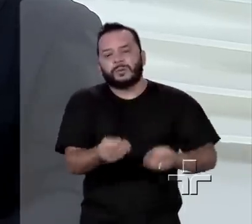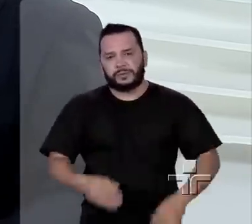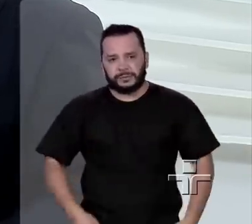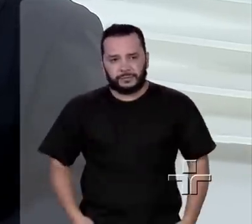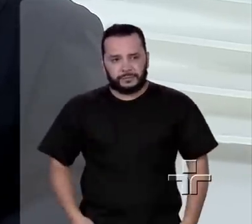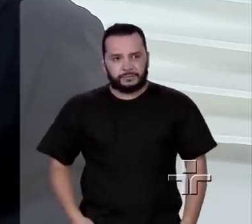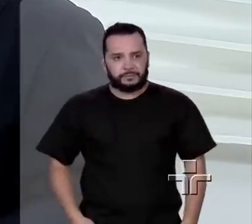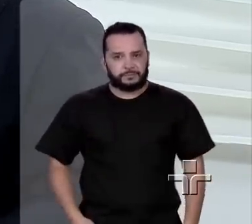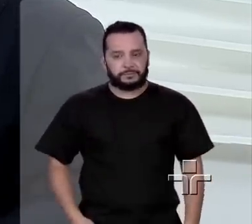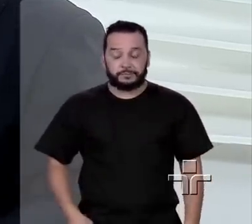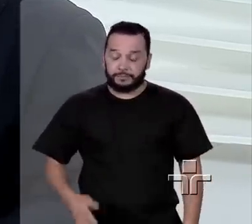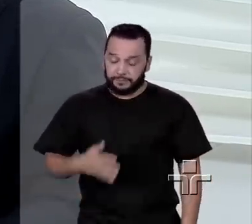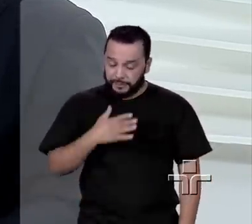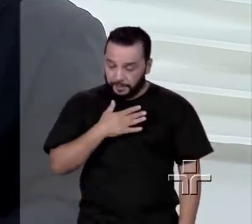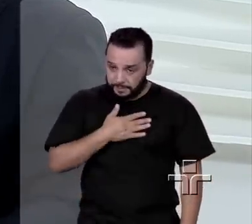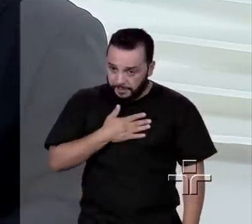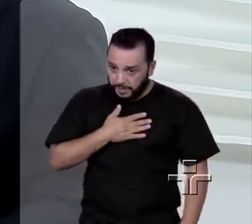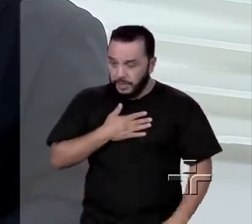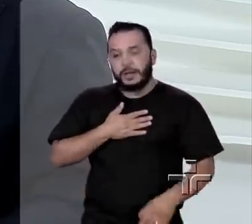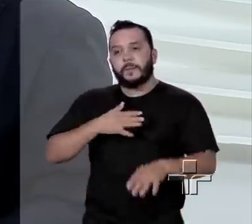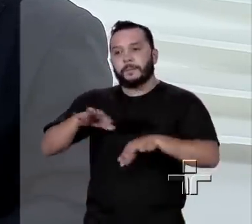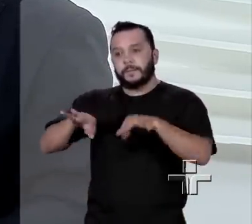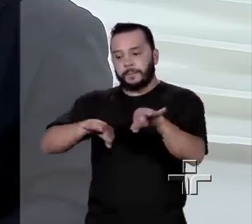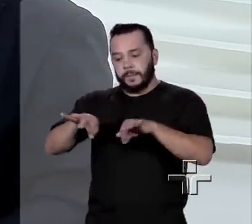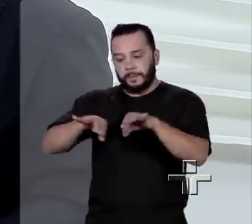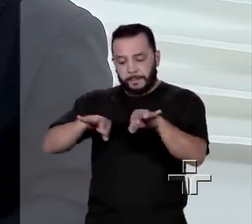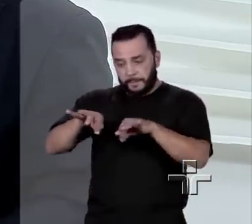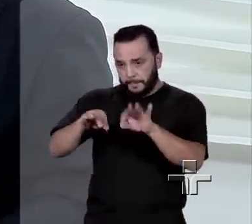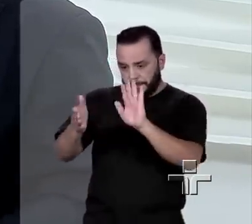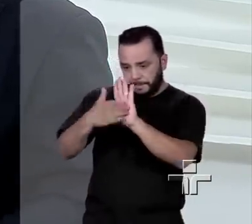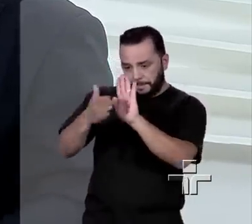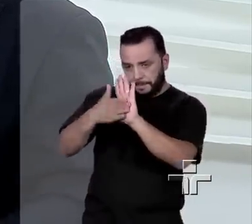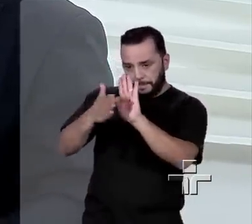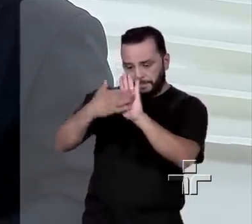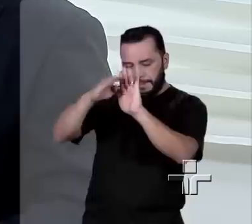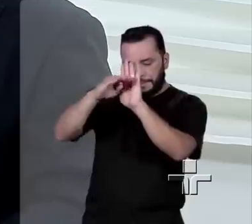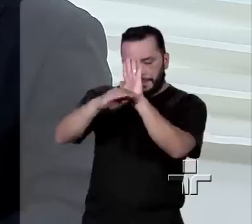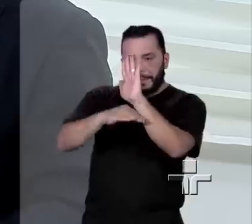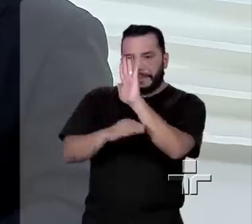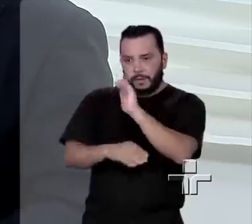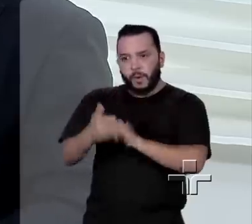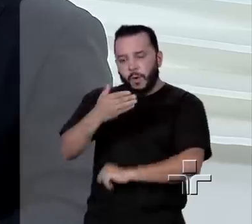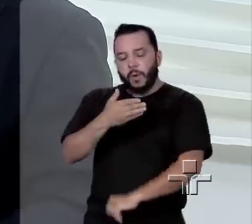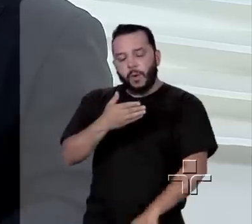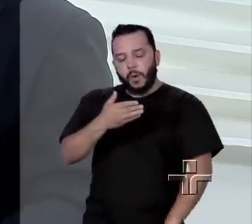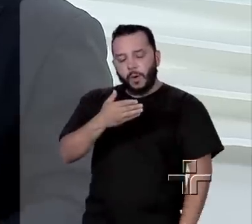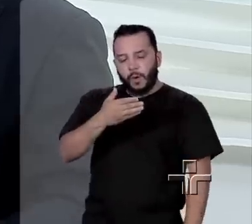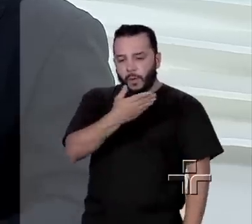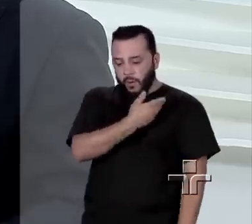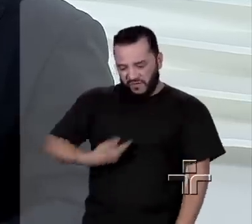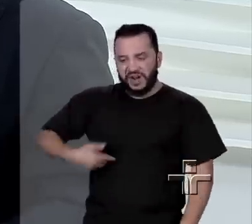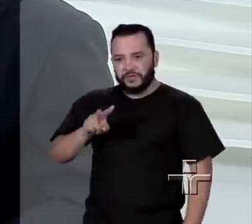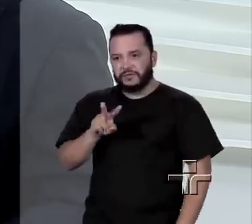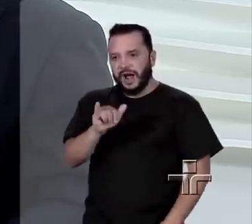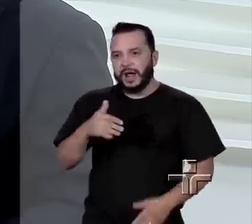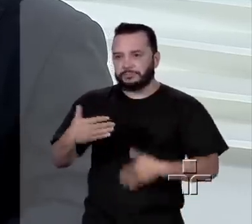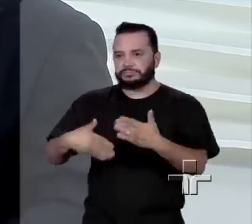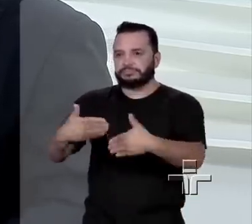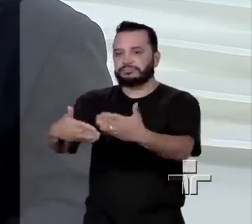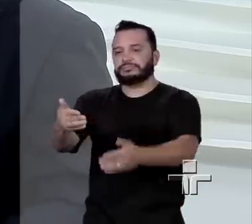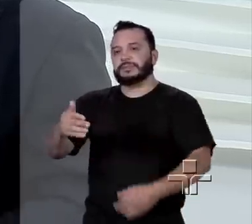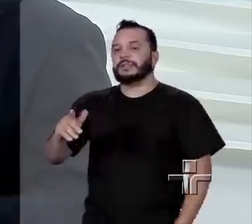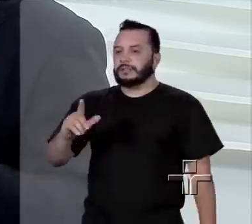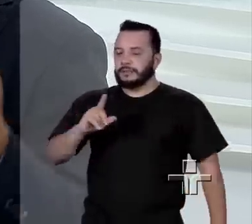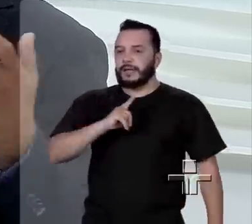coisa que vai ser executado pelo governo. Tenho certeza que, ainda sob a liderança